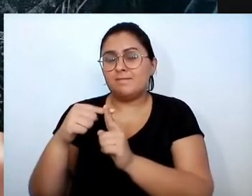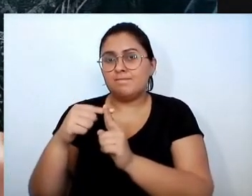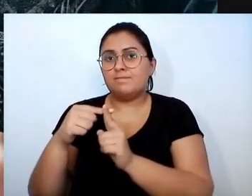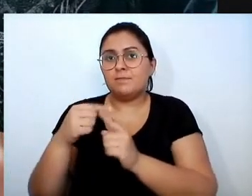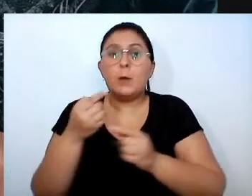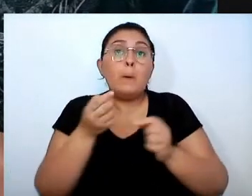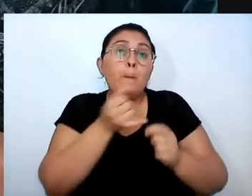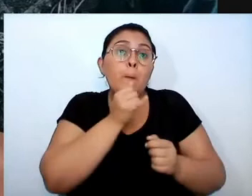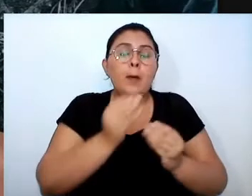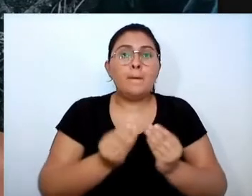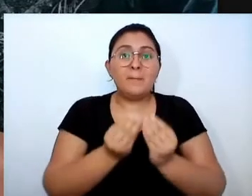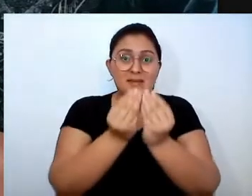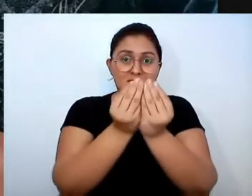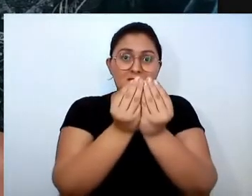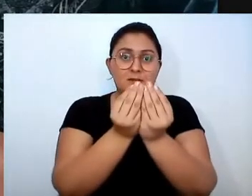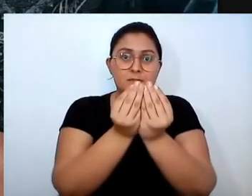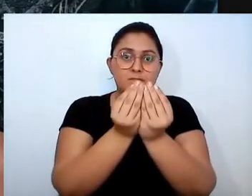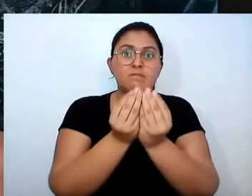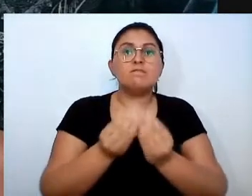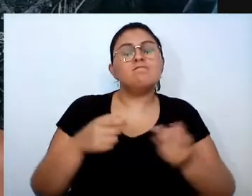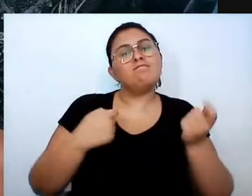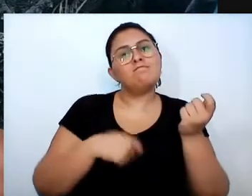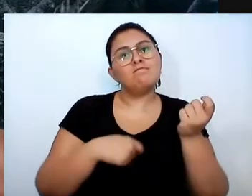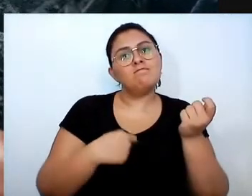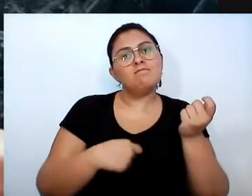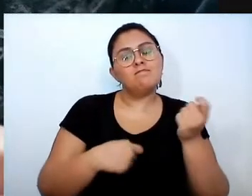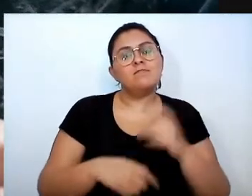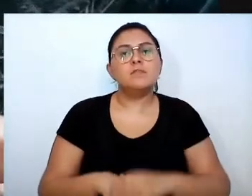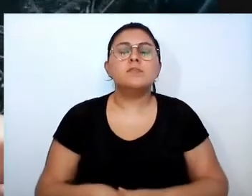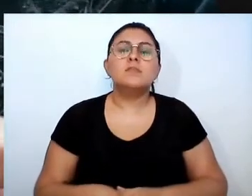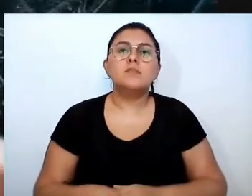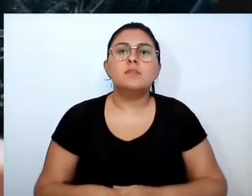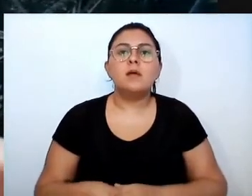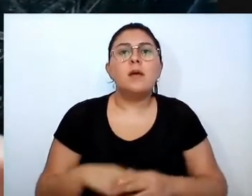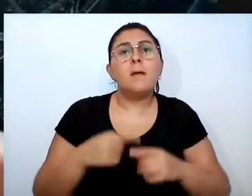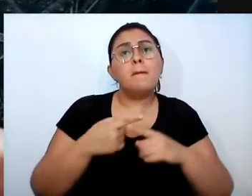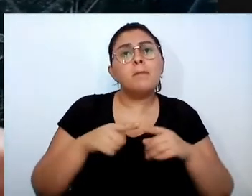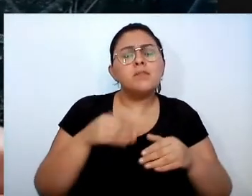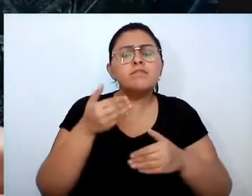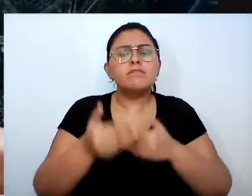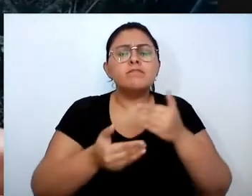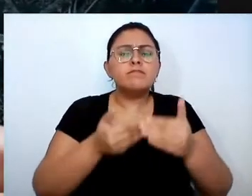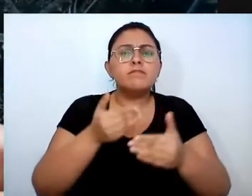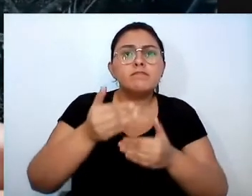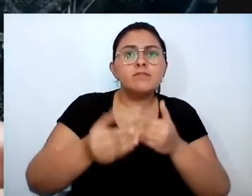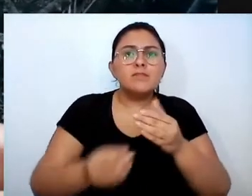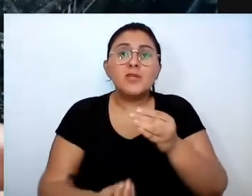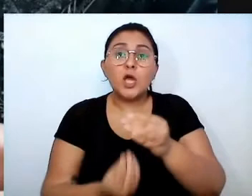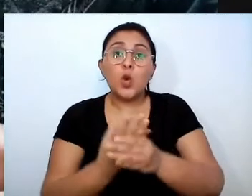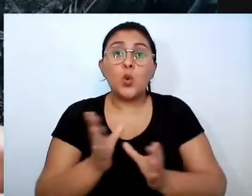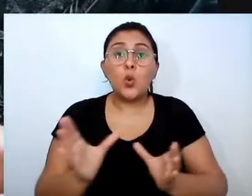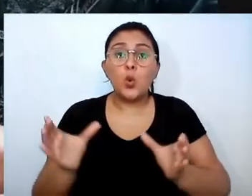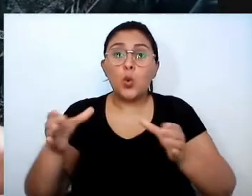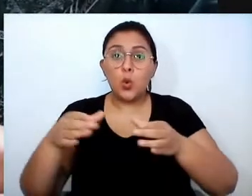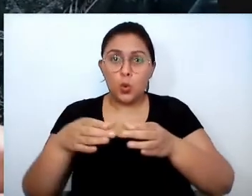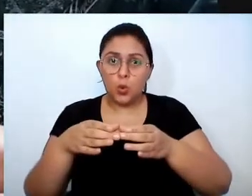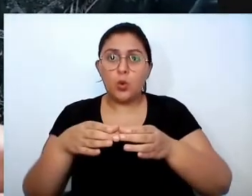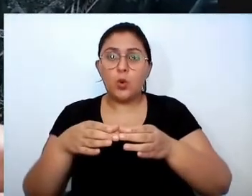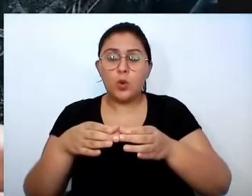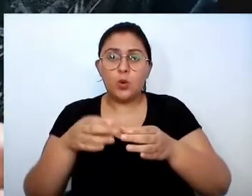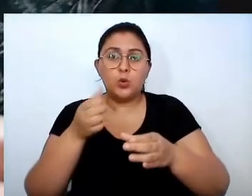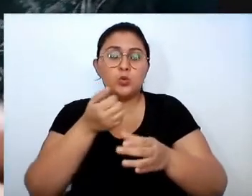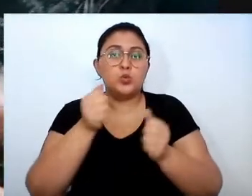missas, em textos. E daí foram surgindo grupos, né? Com amigos. E desses